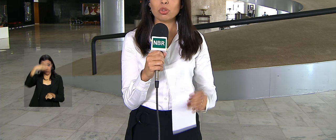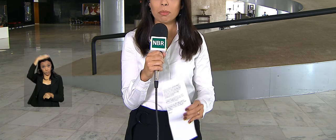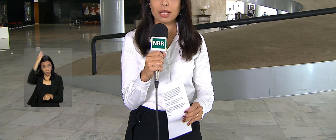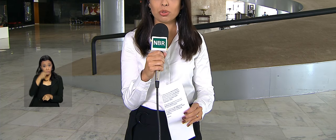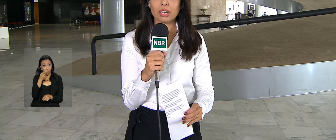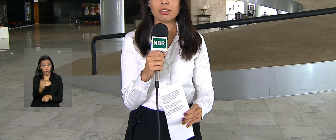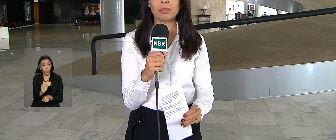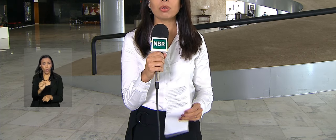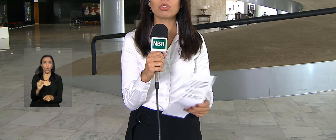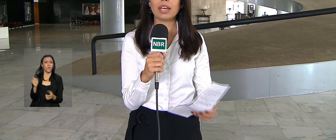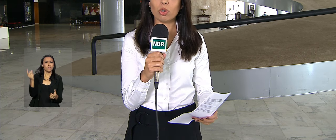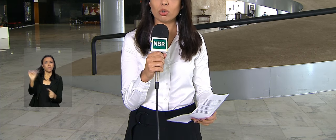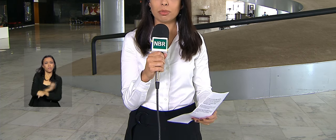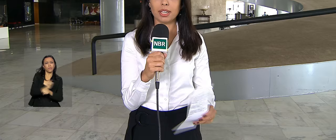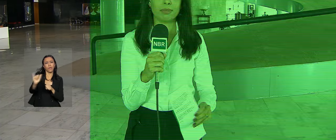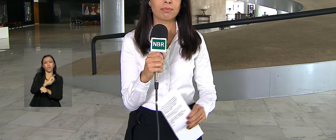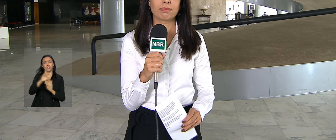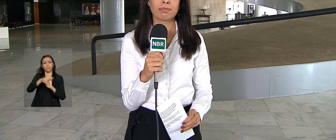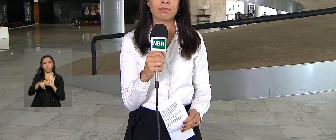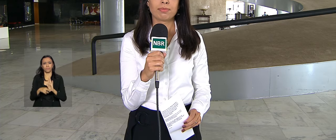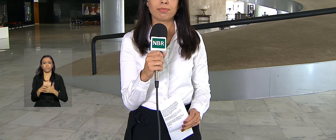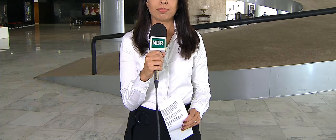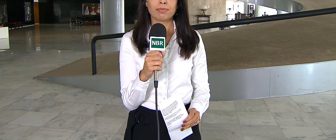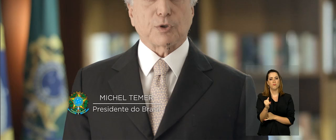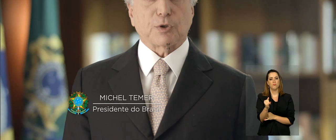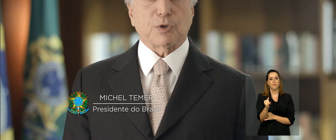para a retomada do crescimento na economia.